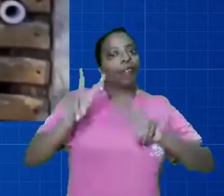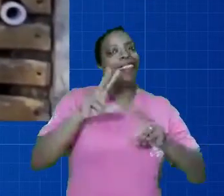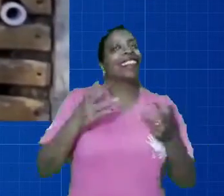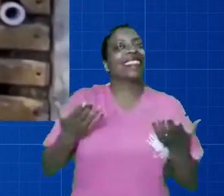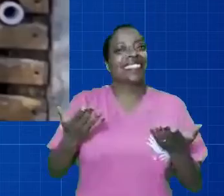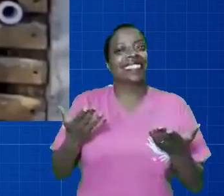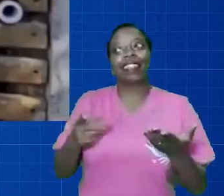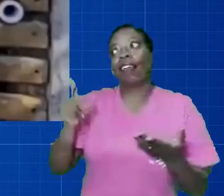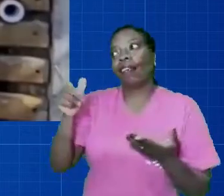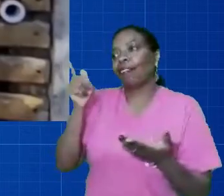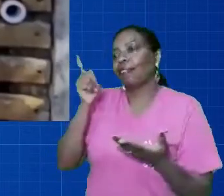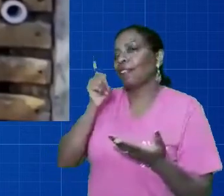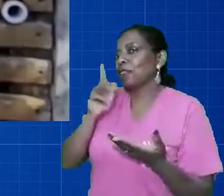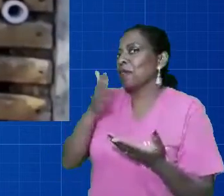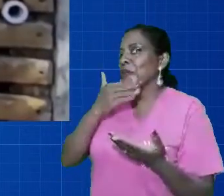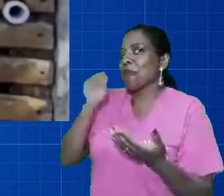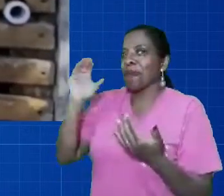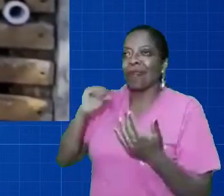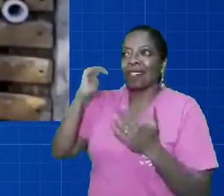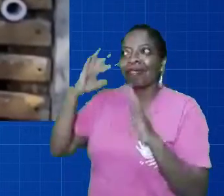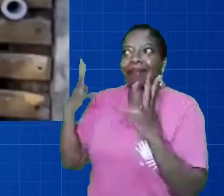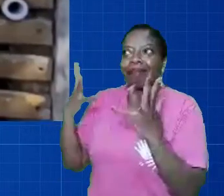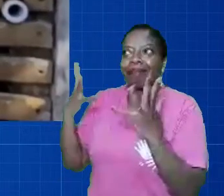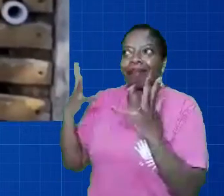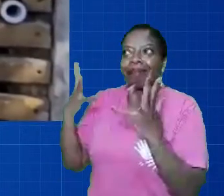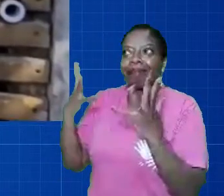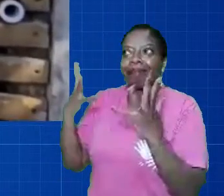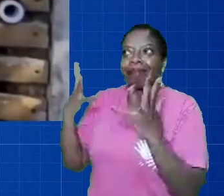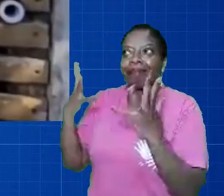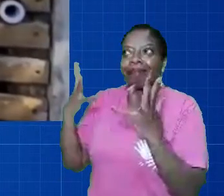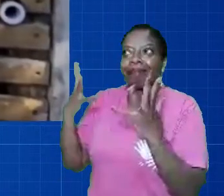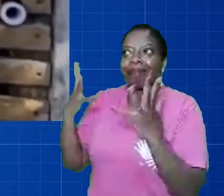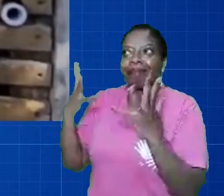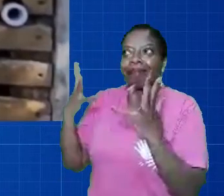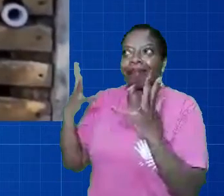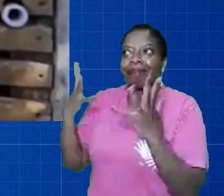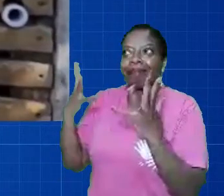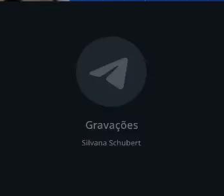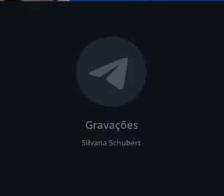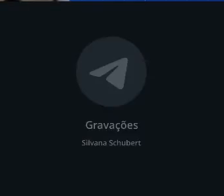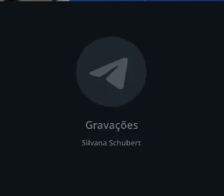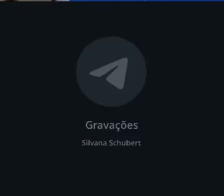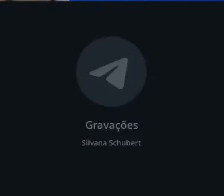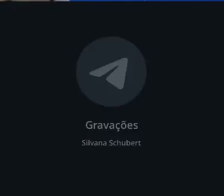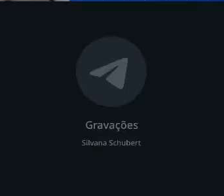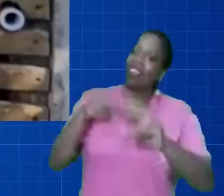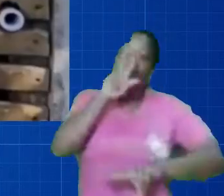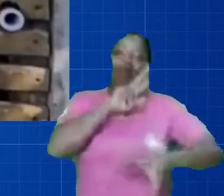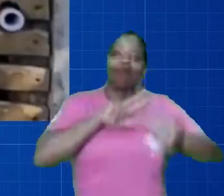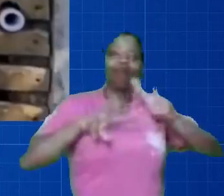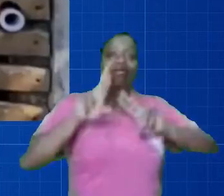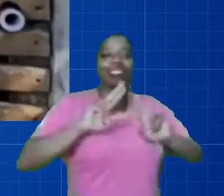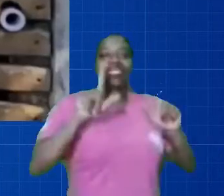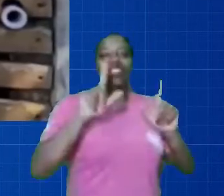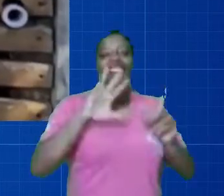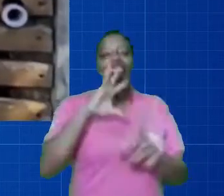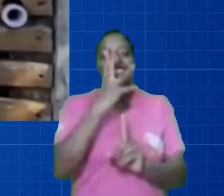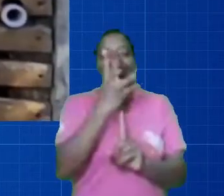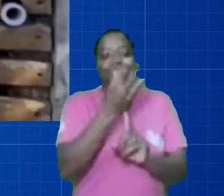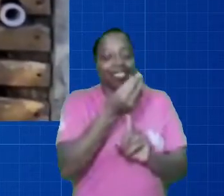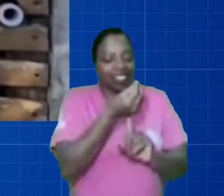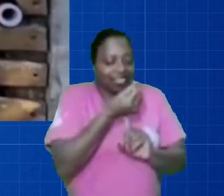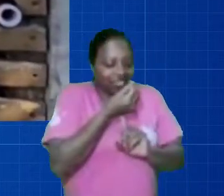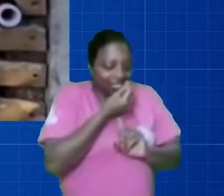de cada pessoa, mas nos ajudou a desenvolver o nosso olhar. E com toda essa formação, essa inspiração, a gente